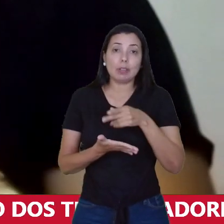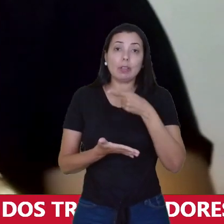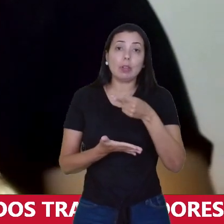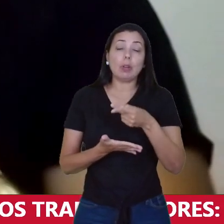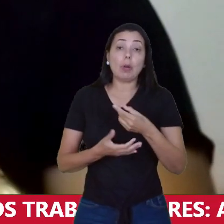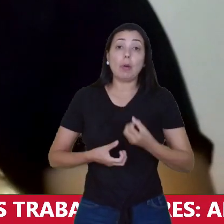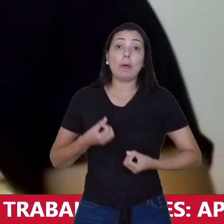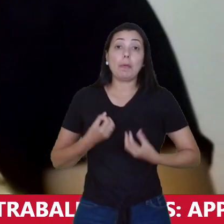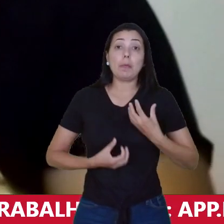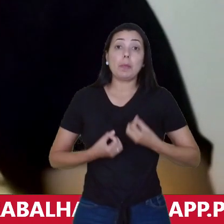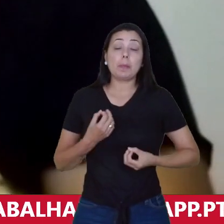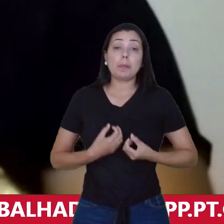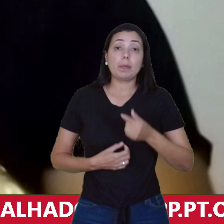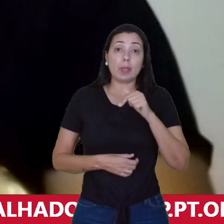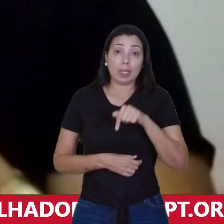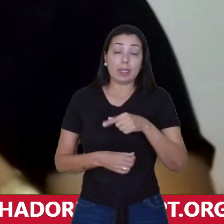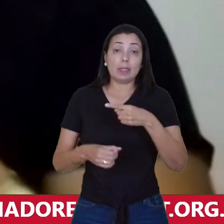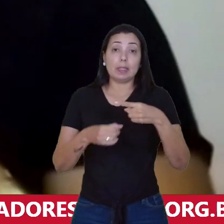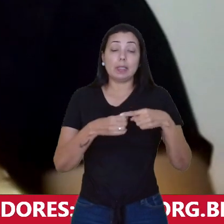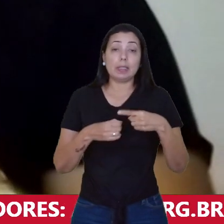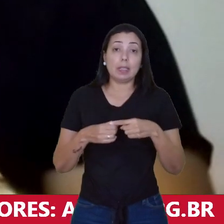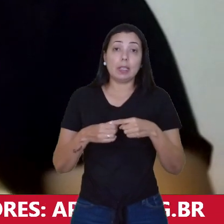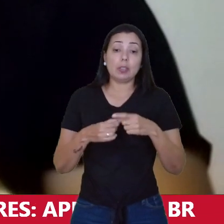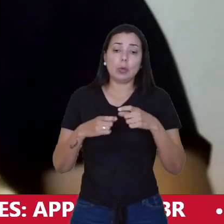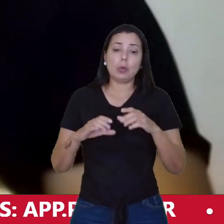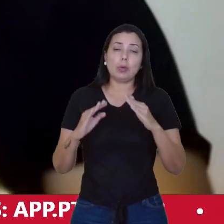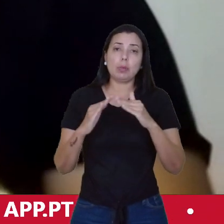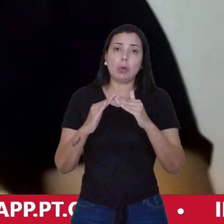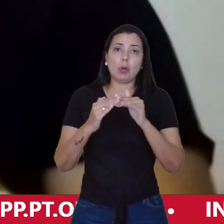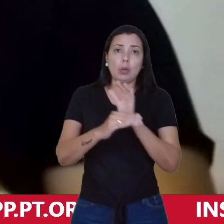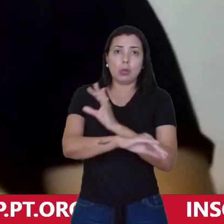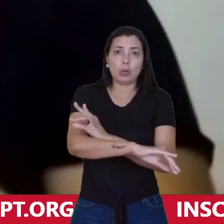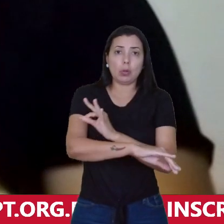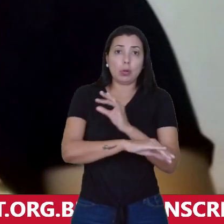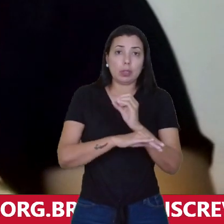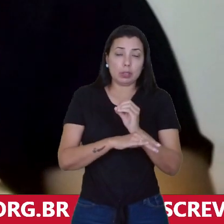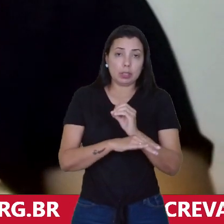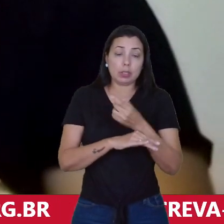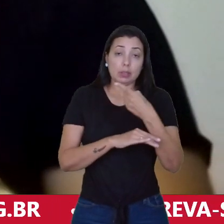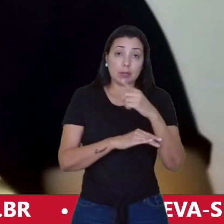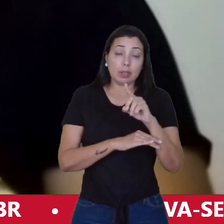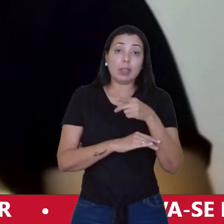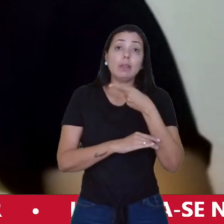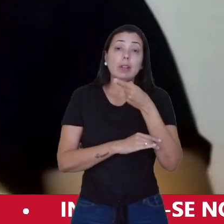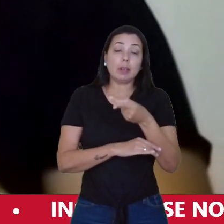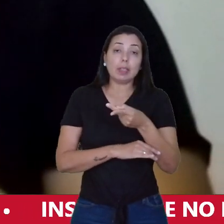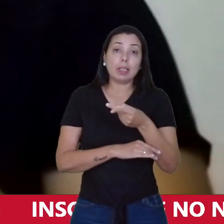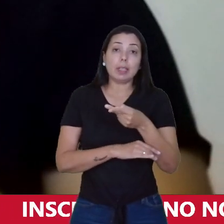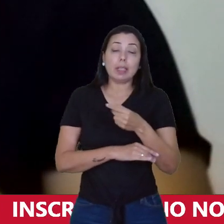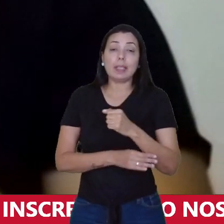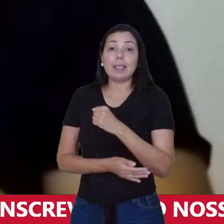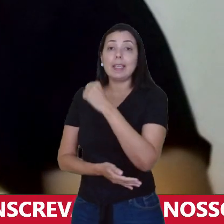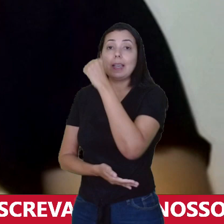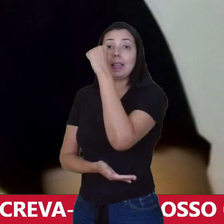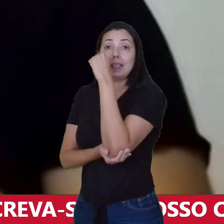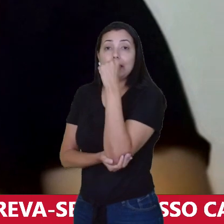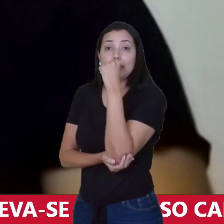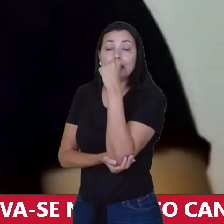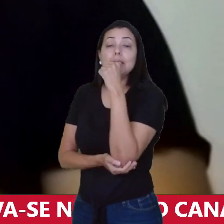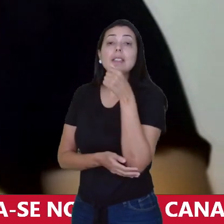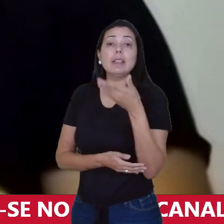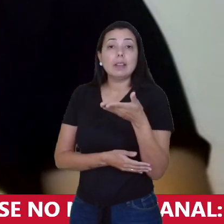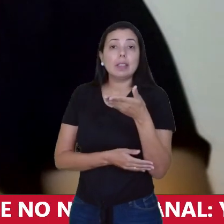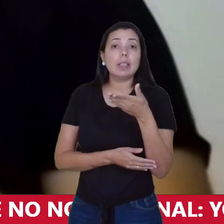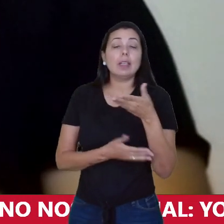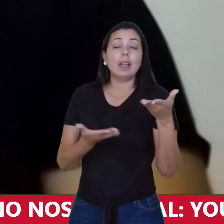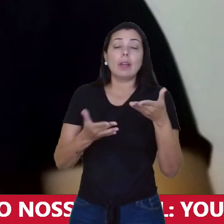grande poeta aqui da cidade onde eu moro, em Tocantins, ele vai dizer que a resistência é a